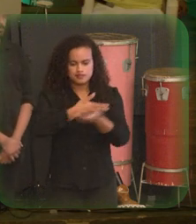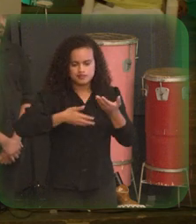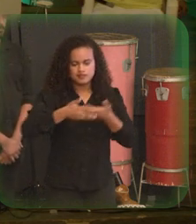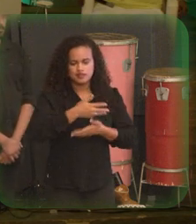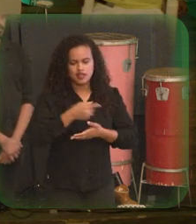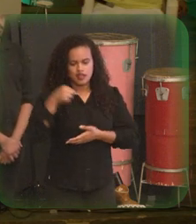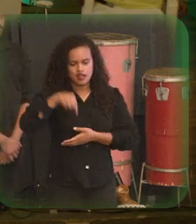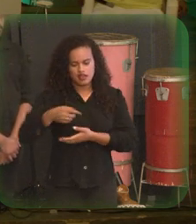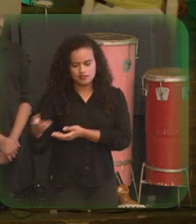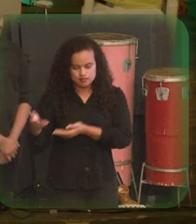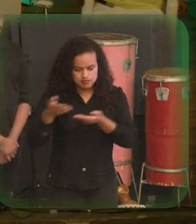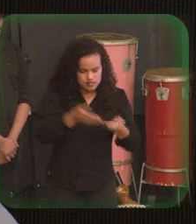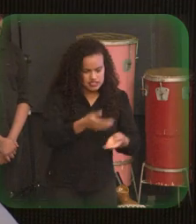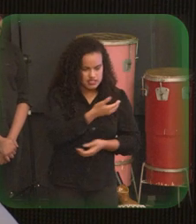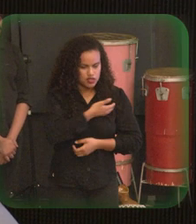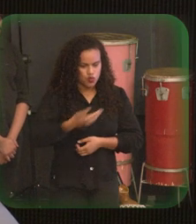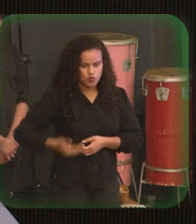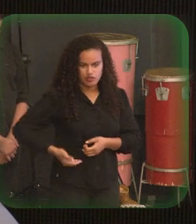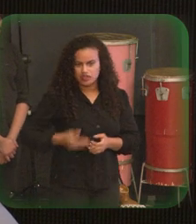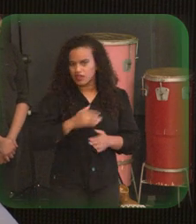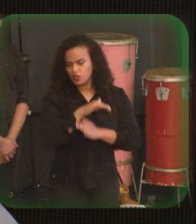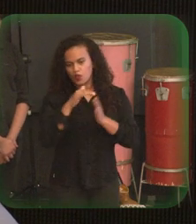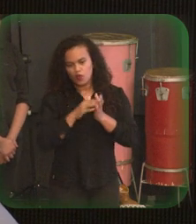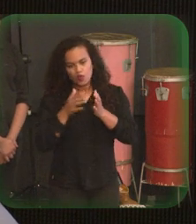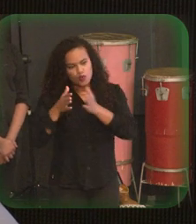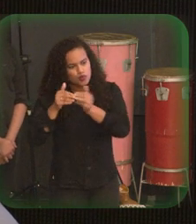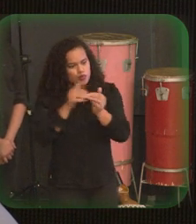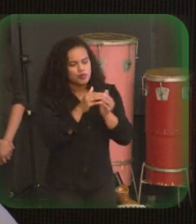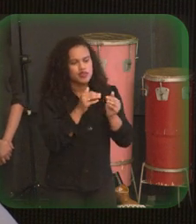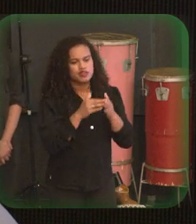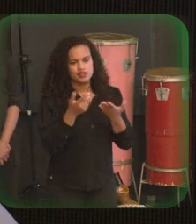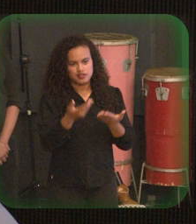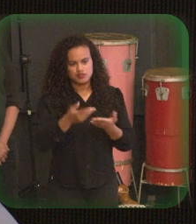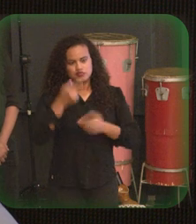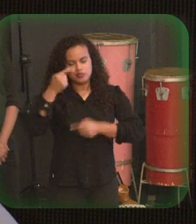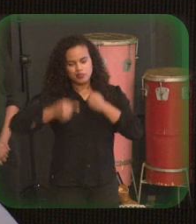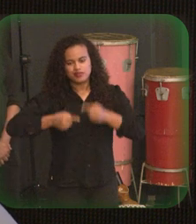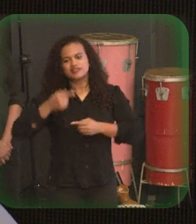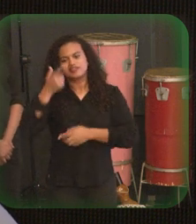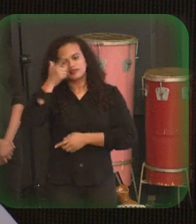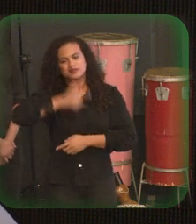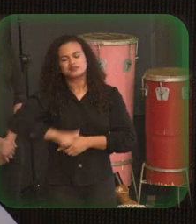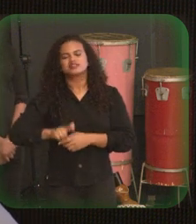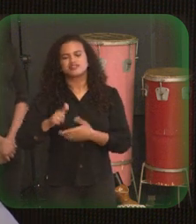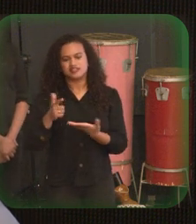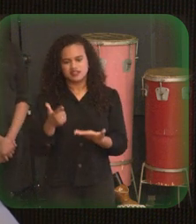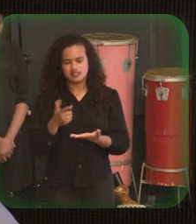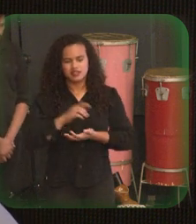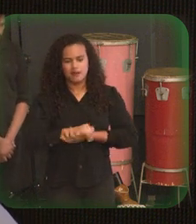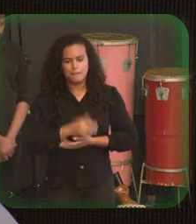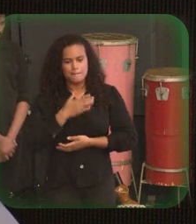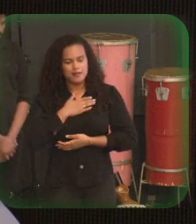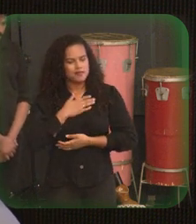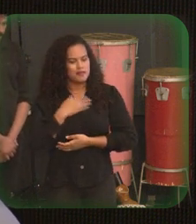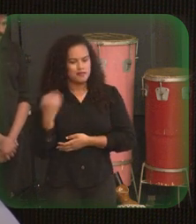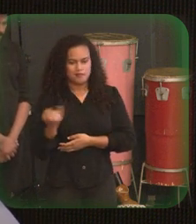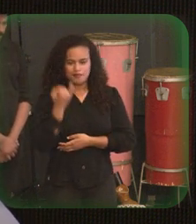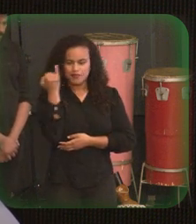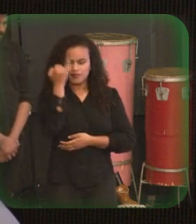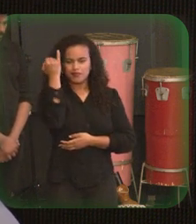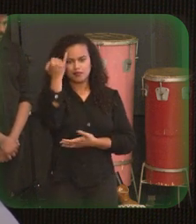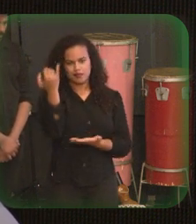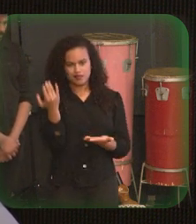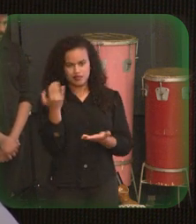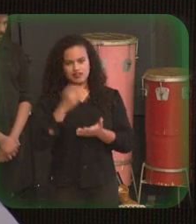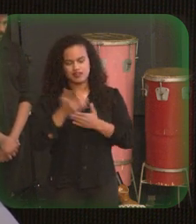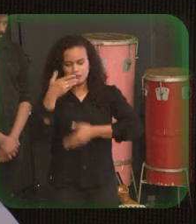governo, todos esses pedidos, para que essa política seja construída. Isso, para mim, é muito grande. Para todos nós, é muito grande, para quem faz